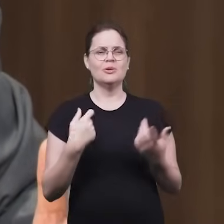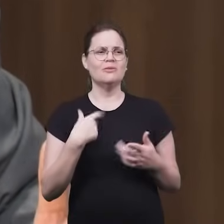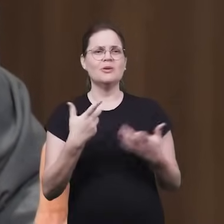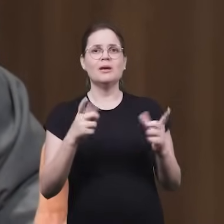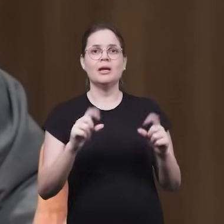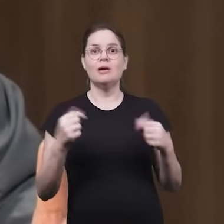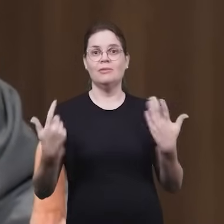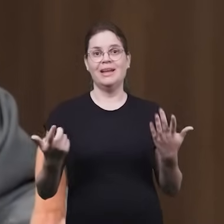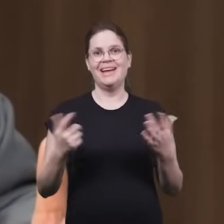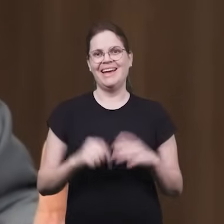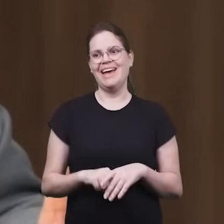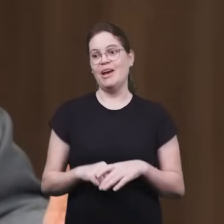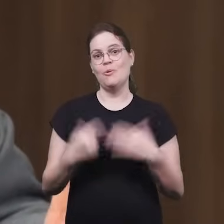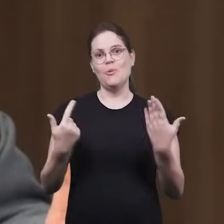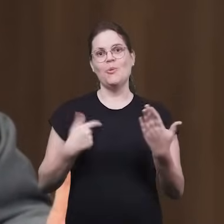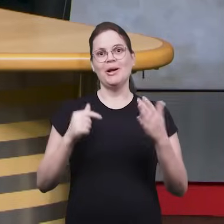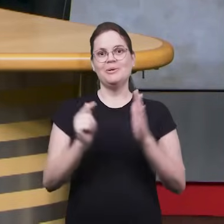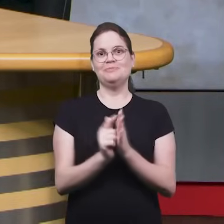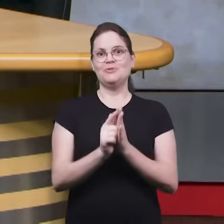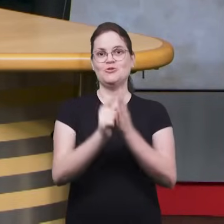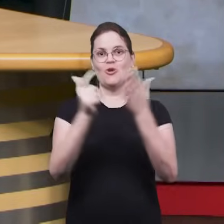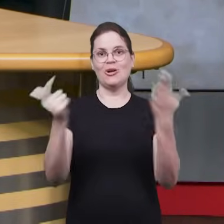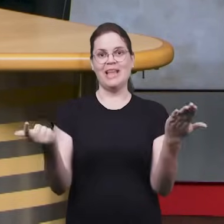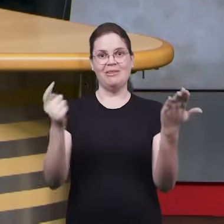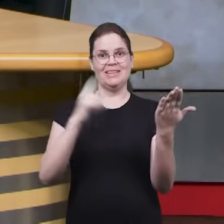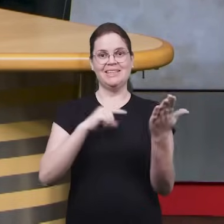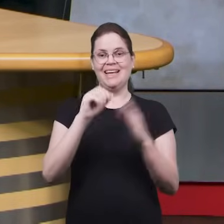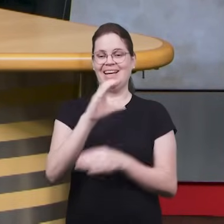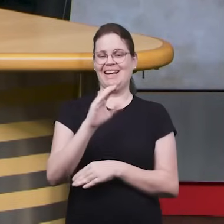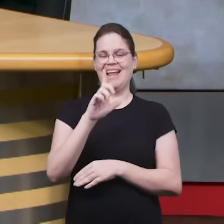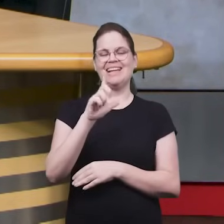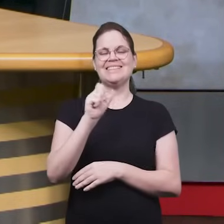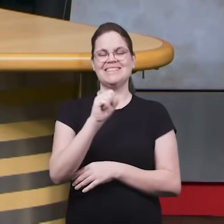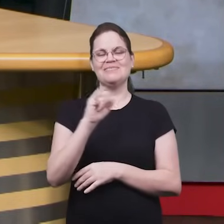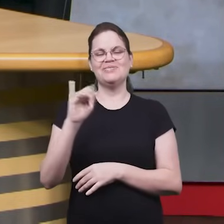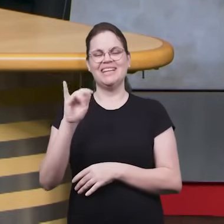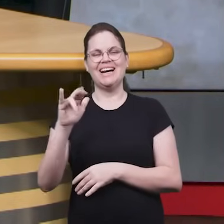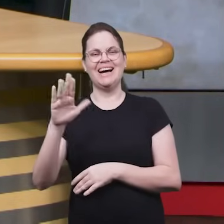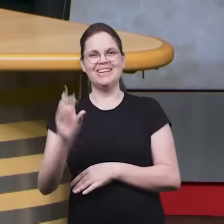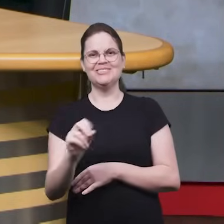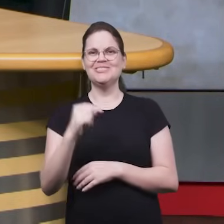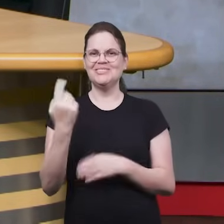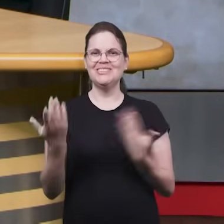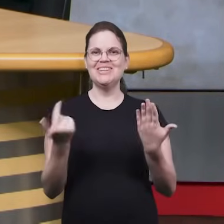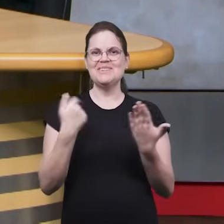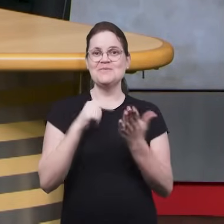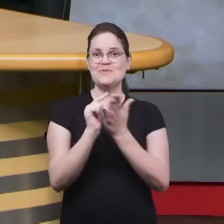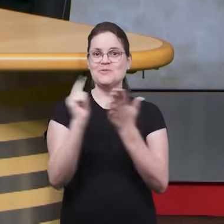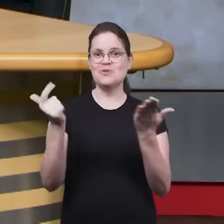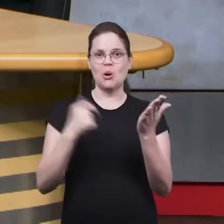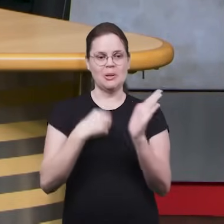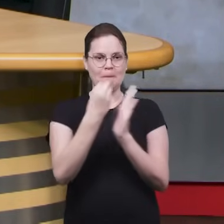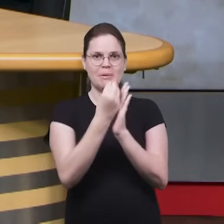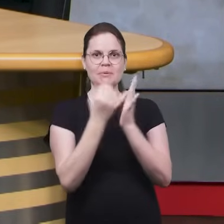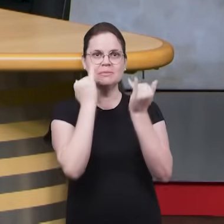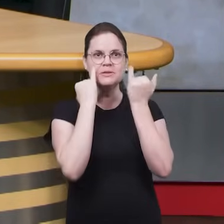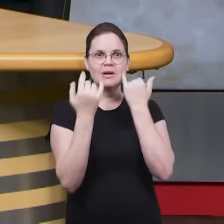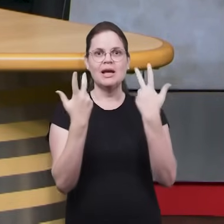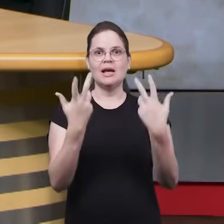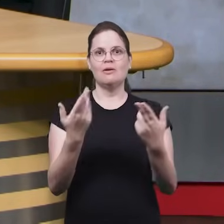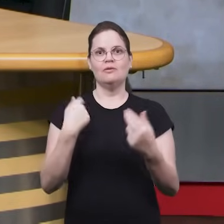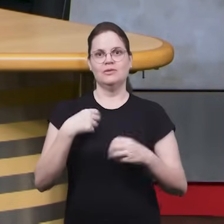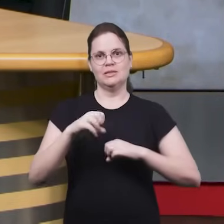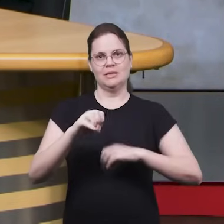jornal. Eu não sabia o que era classificado. Difícil. Hoje, entendeu? É igual você ensinar para as crianças as cartas de